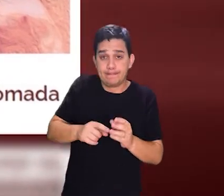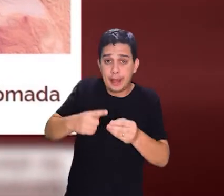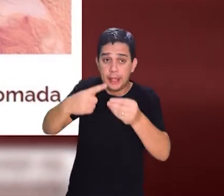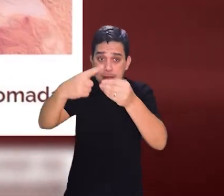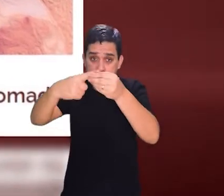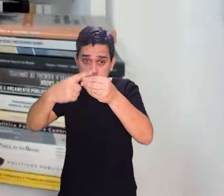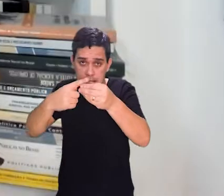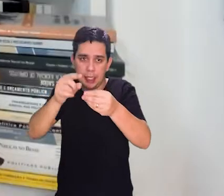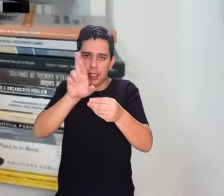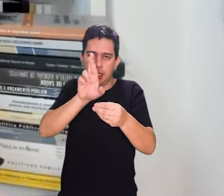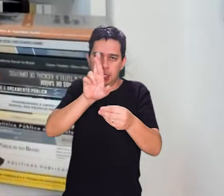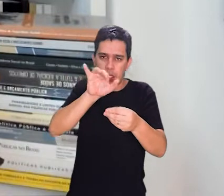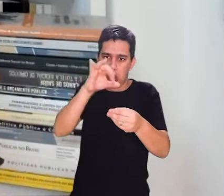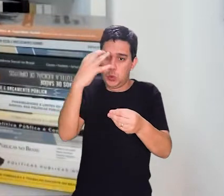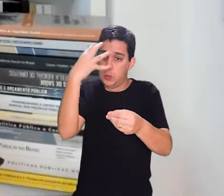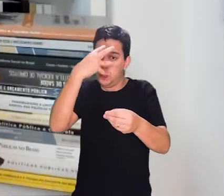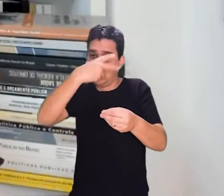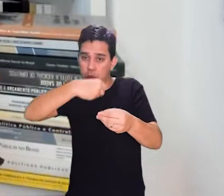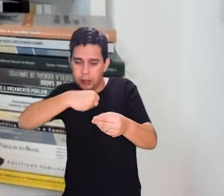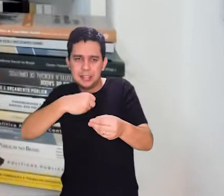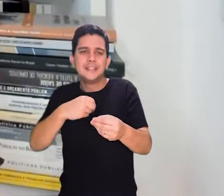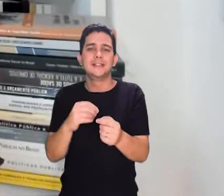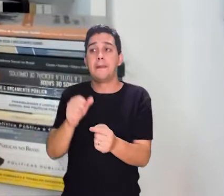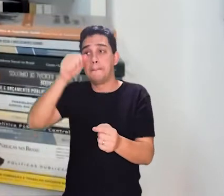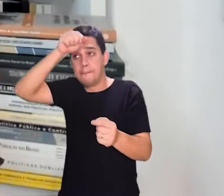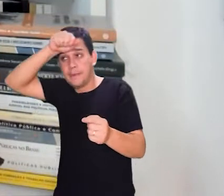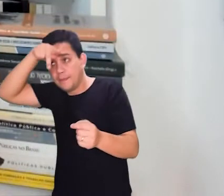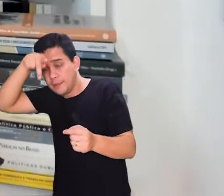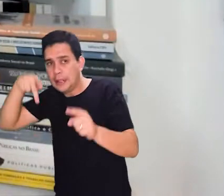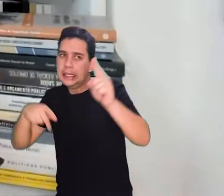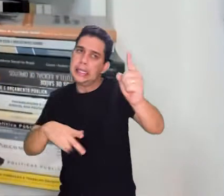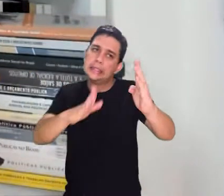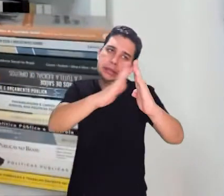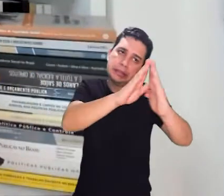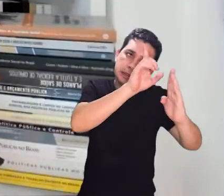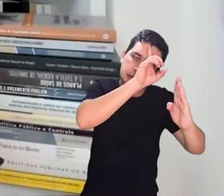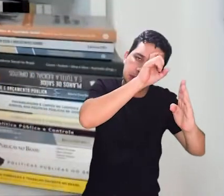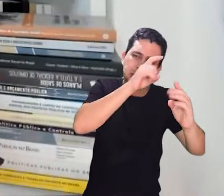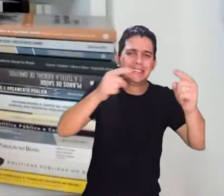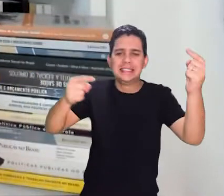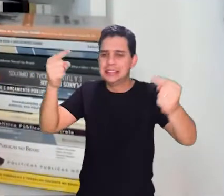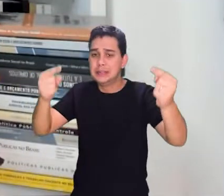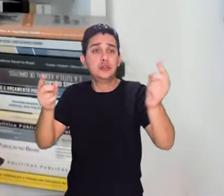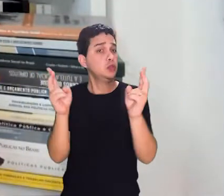tornou extremamente conflituosa, a ponto de a direção da unidade